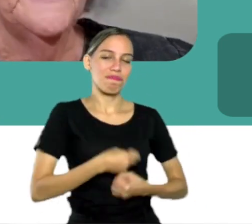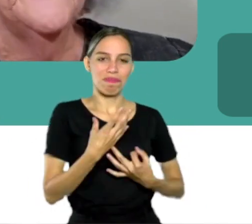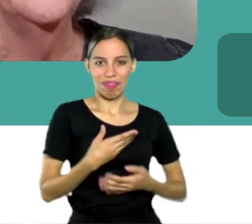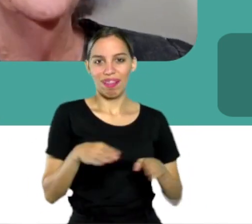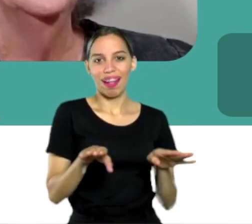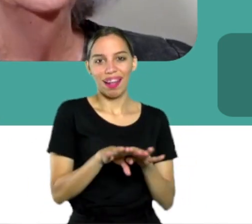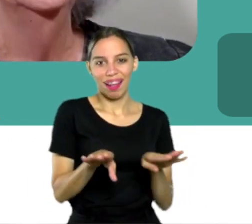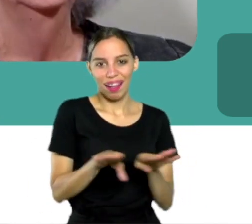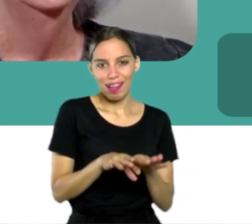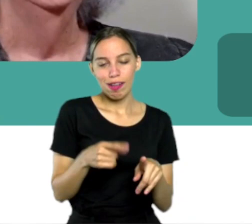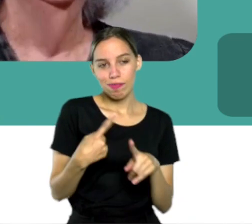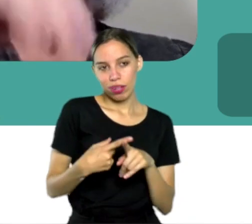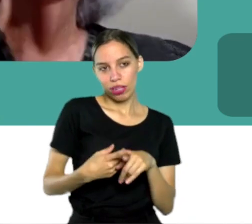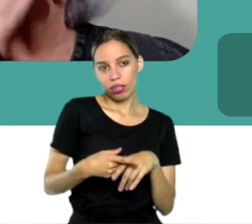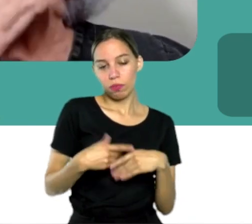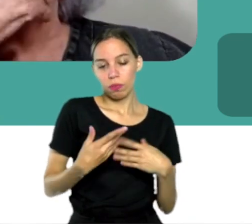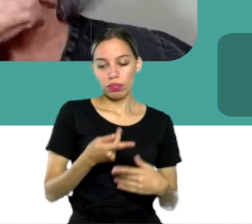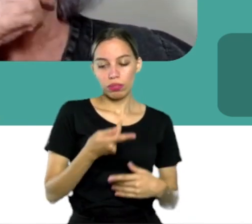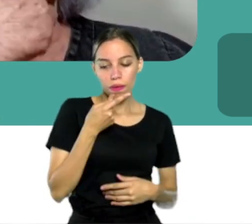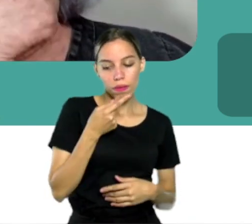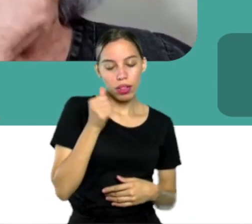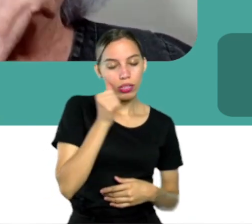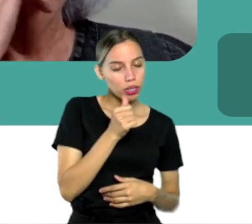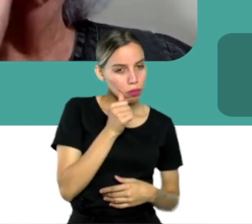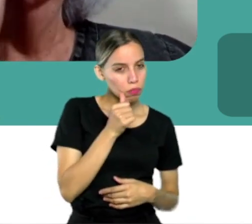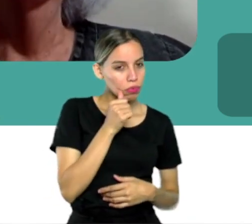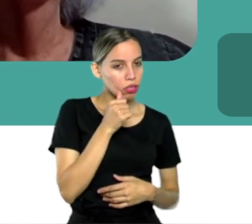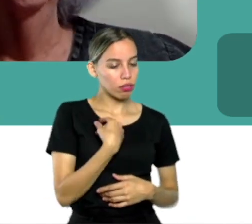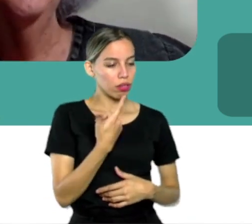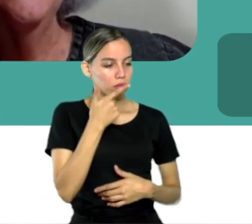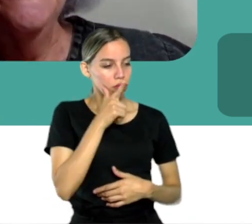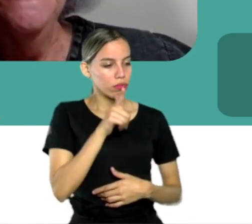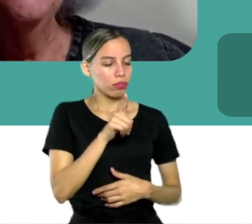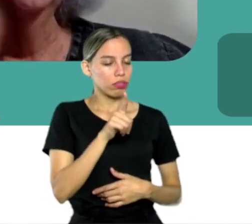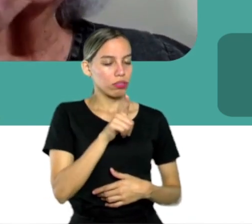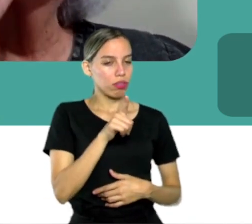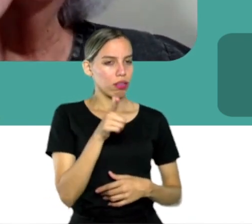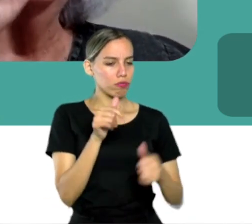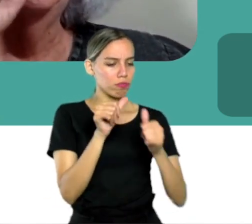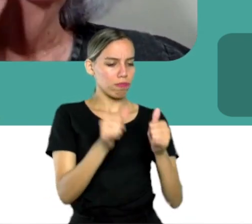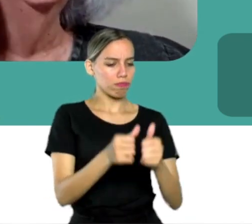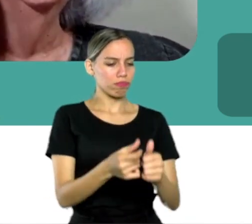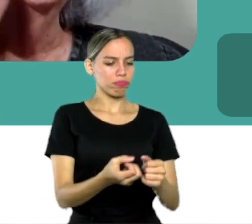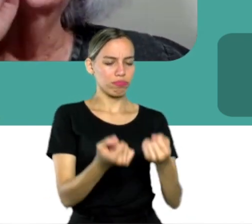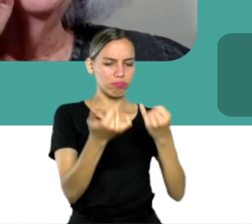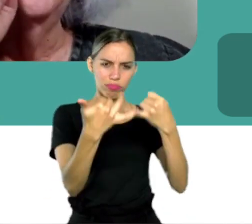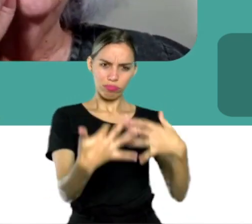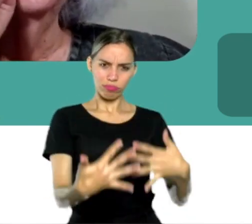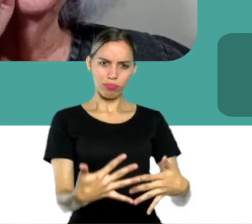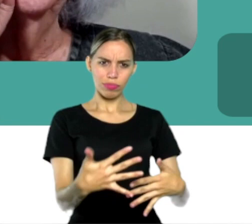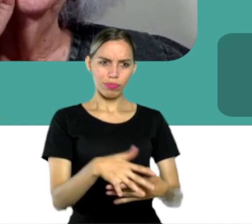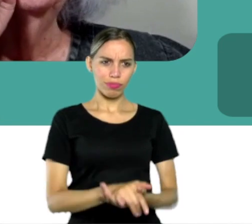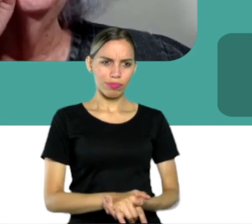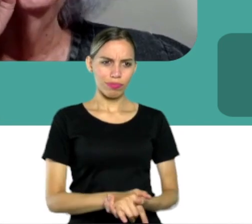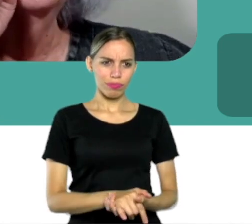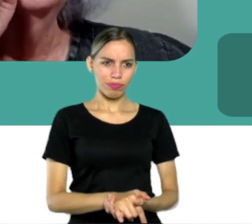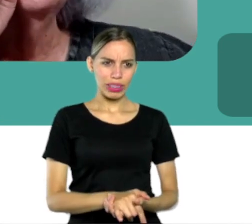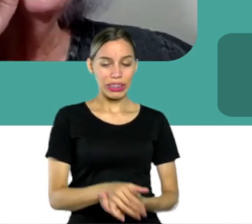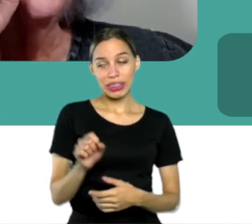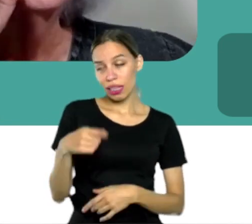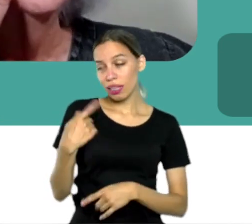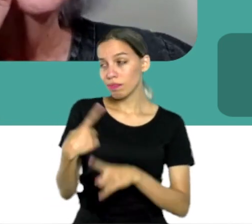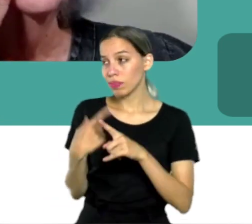trata do feminino dessa forma também, né, Líria? E essa brincadeira com a palavra, que é